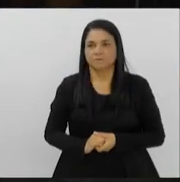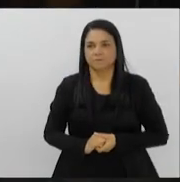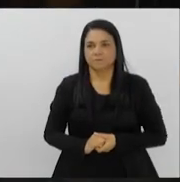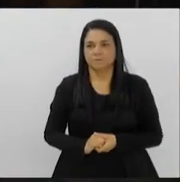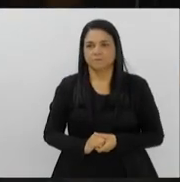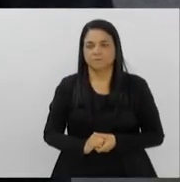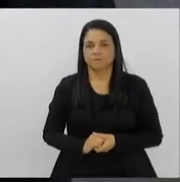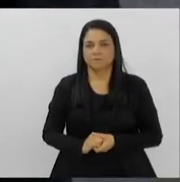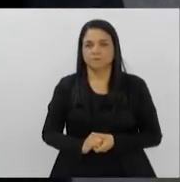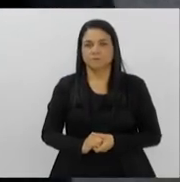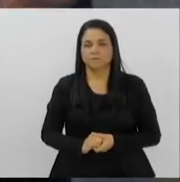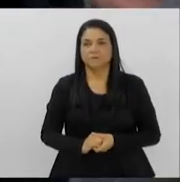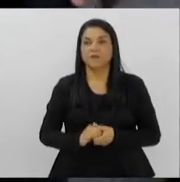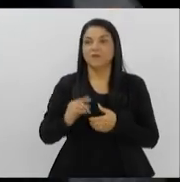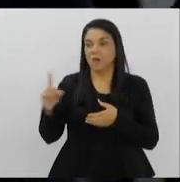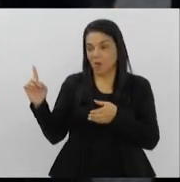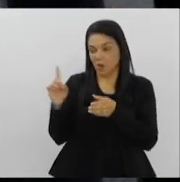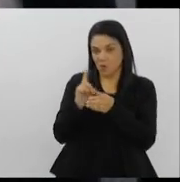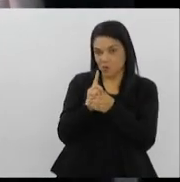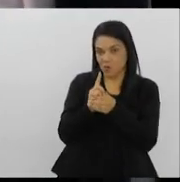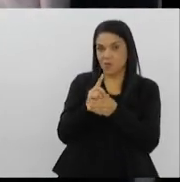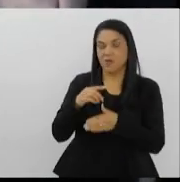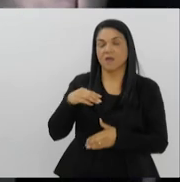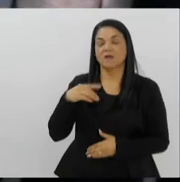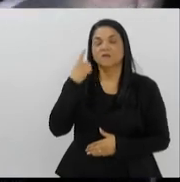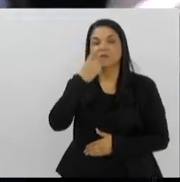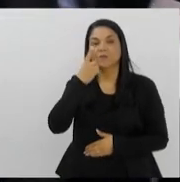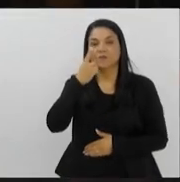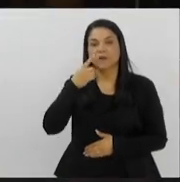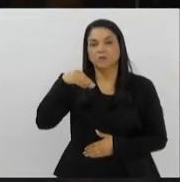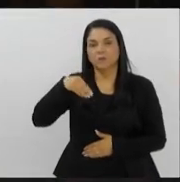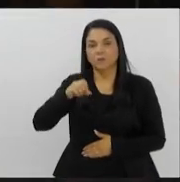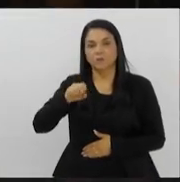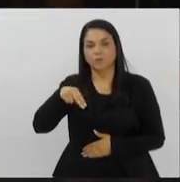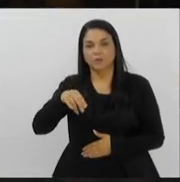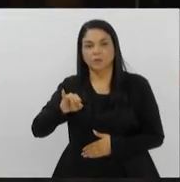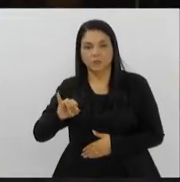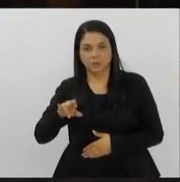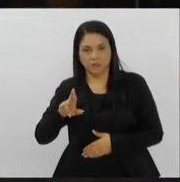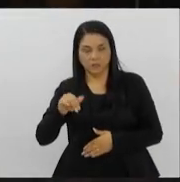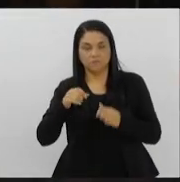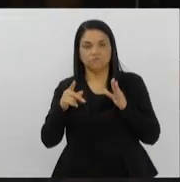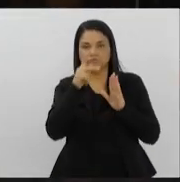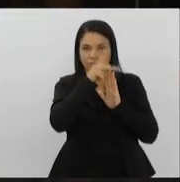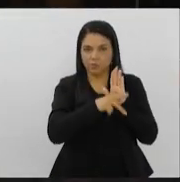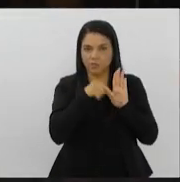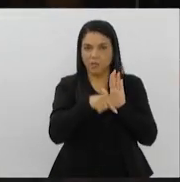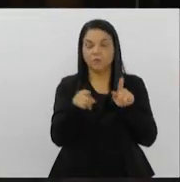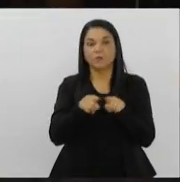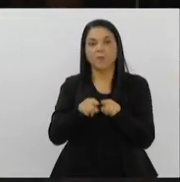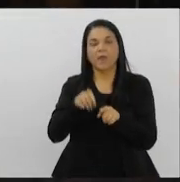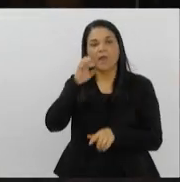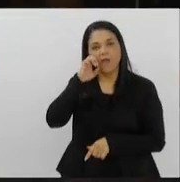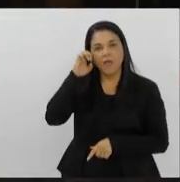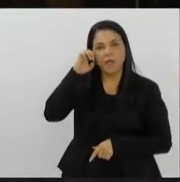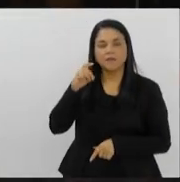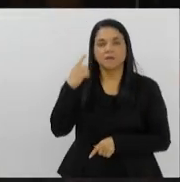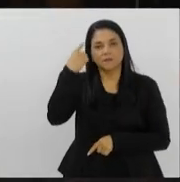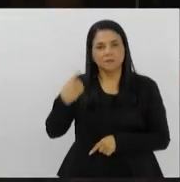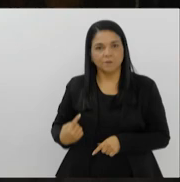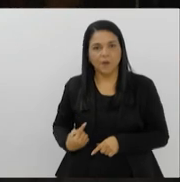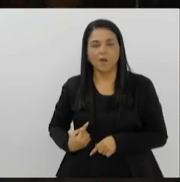coautoria. E coautoria ao deputado Muni também. Coautoria ao deputado Muni, gostaria da coautoria também, a Élica Takimoto, Dani